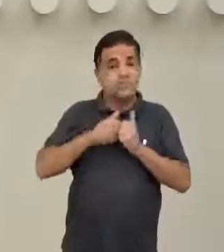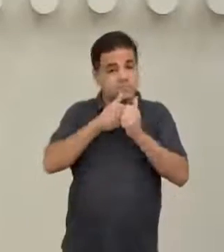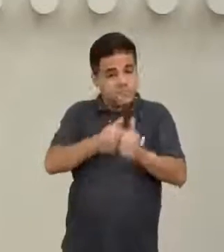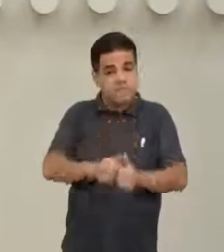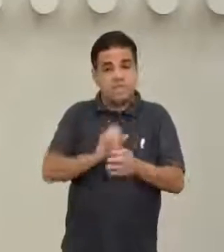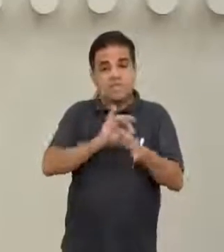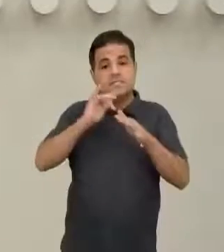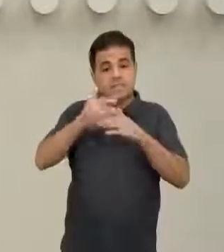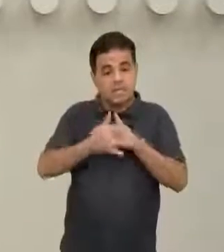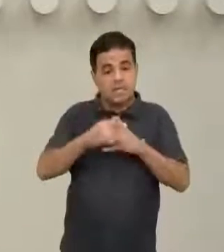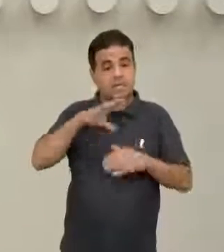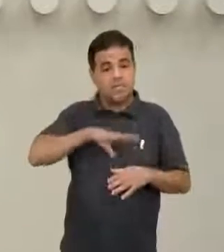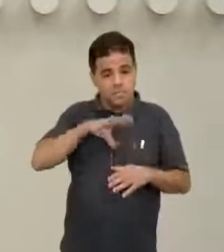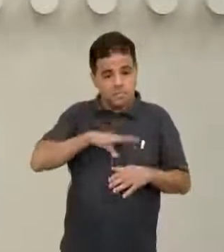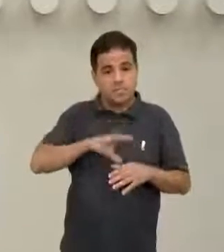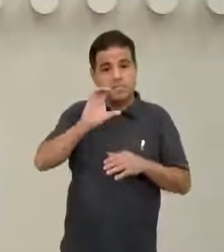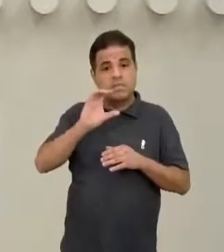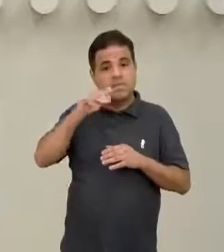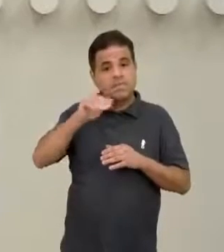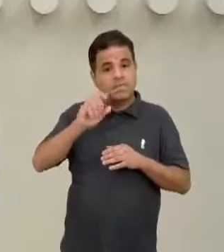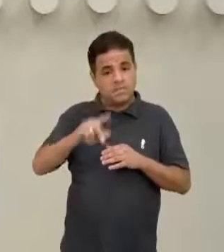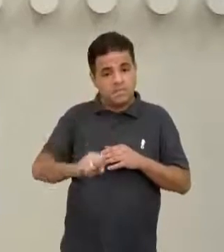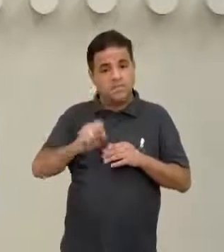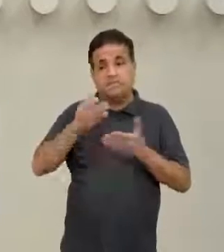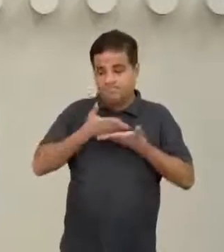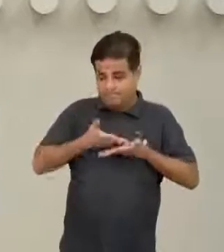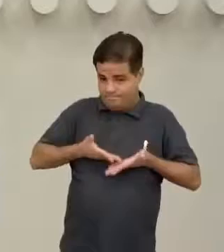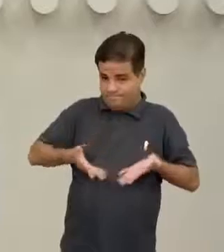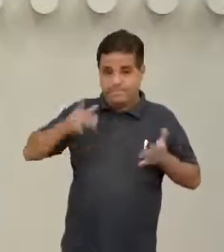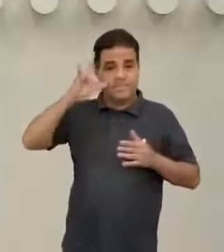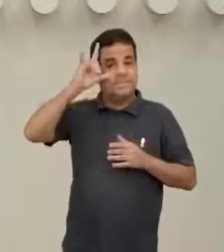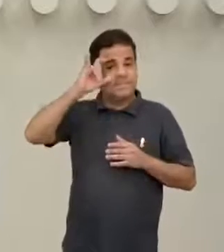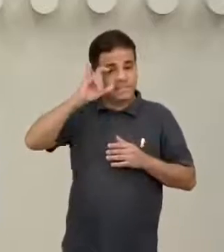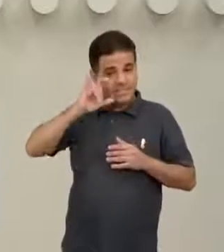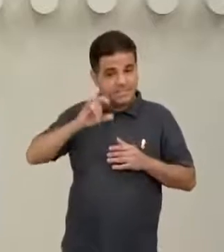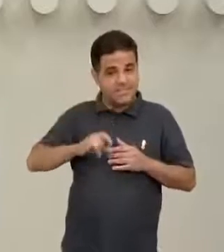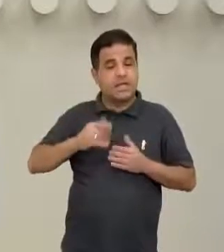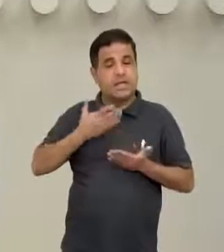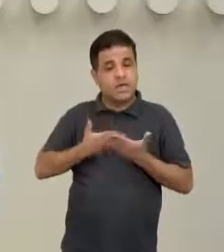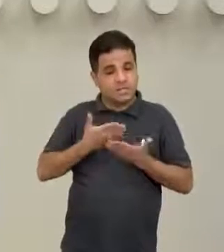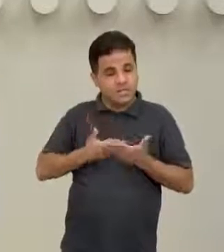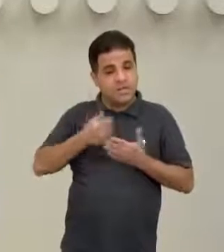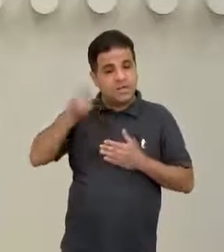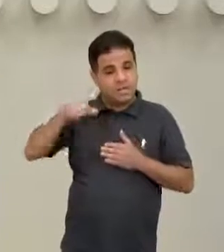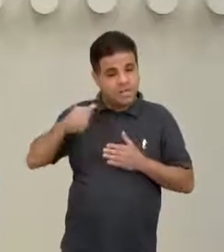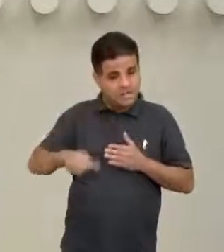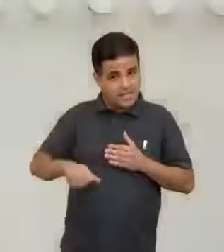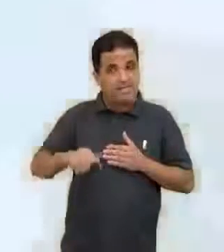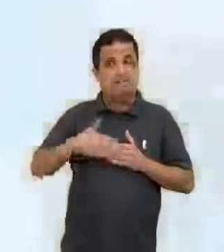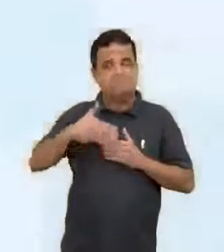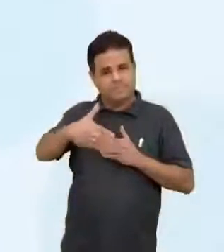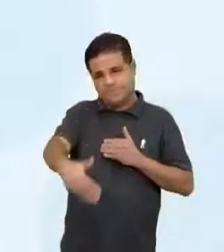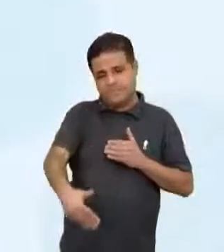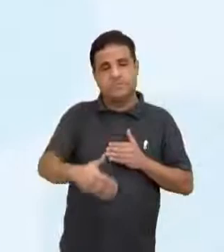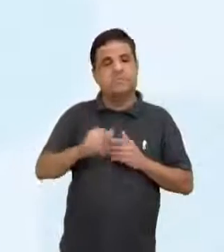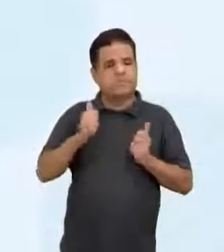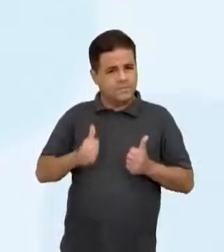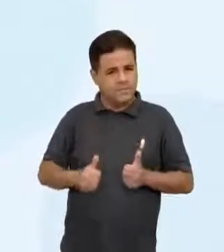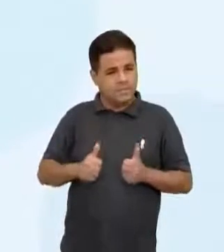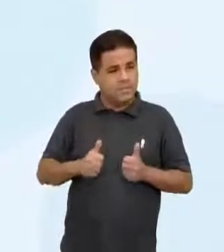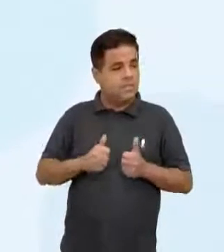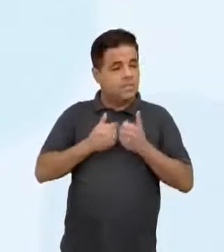redes sociais, Língua Portuguesa CMSP_EM no Instagram e avalie a nossa aula. Está aí os materiais de hoje que nós utilizamos e